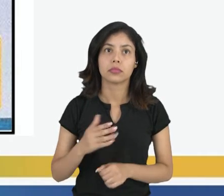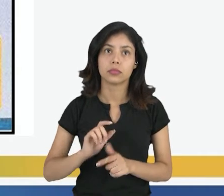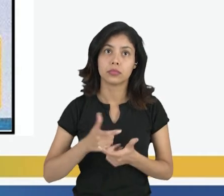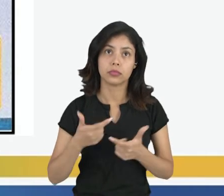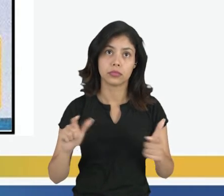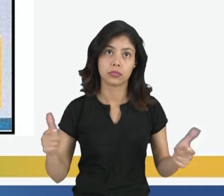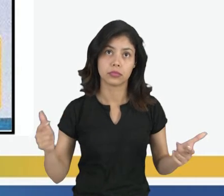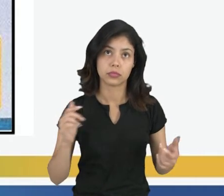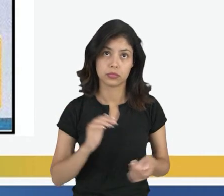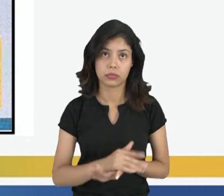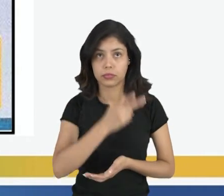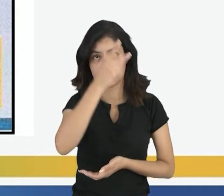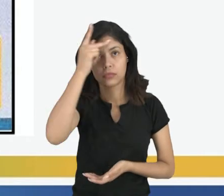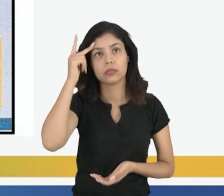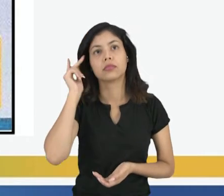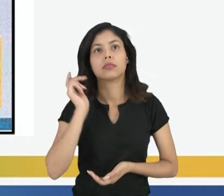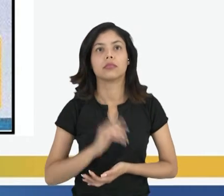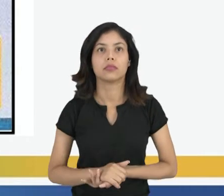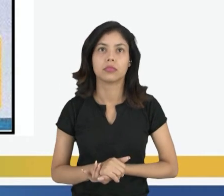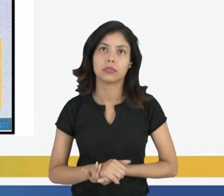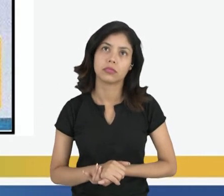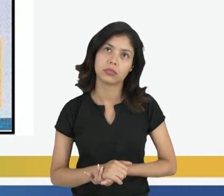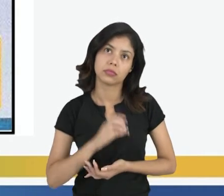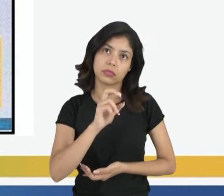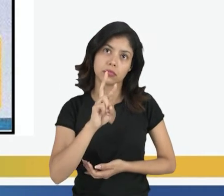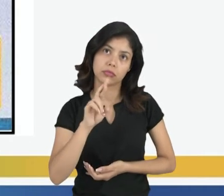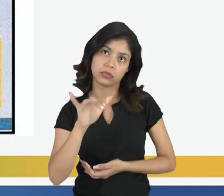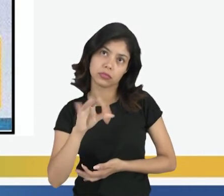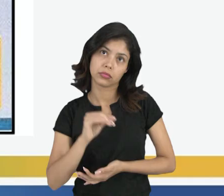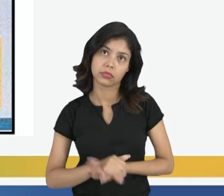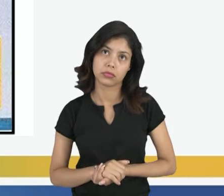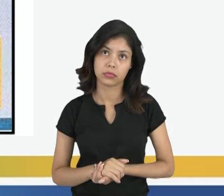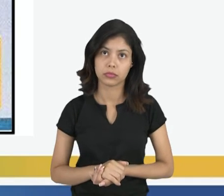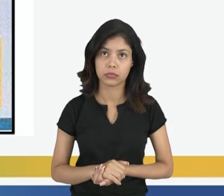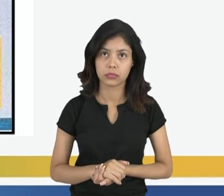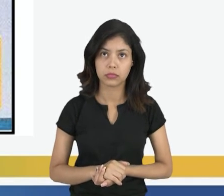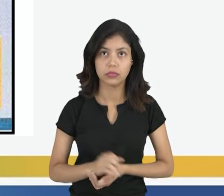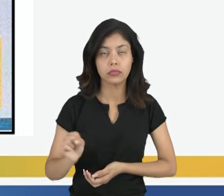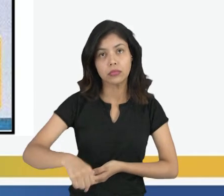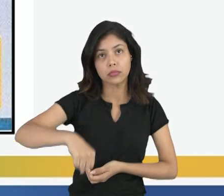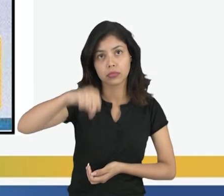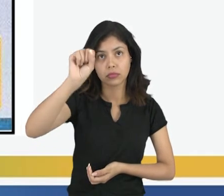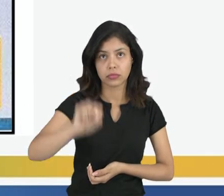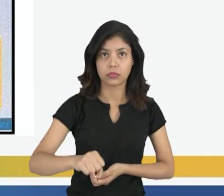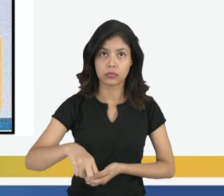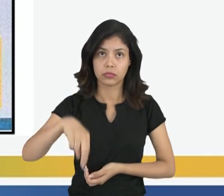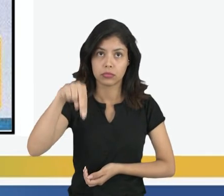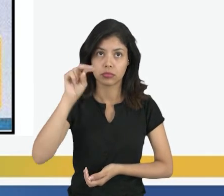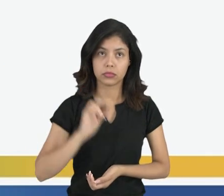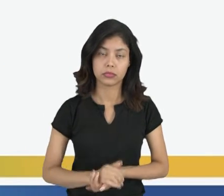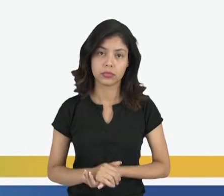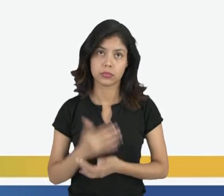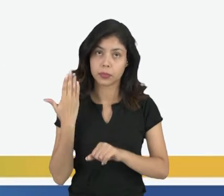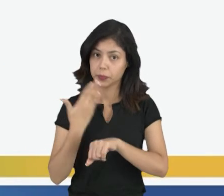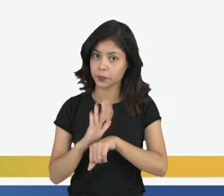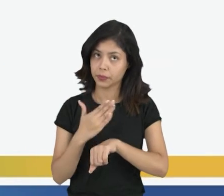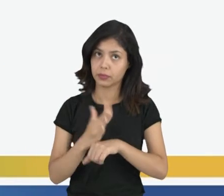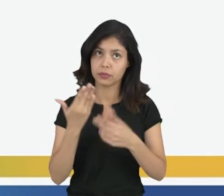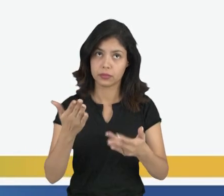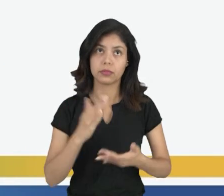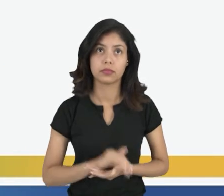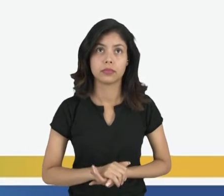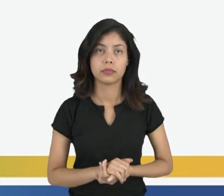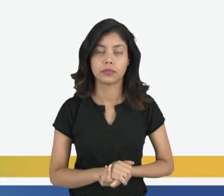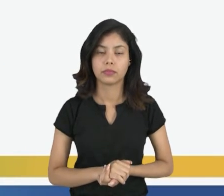de vidas, né, das pessoas da Coreia do Norte e da Coreia do Sul. Então, vamos para o nosso exercitando,